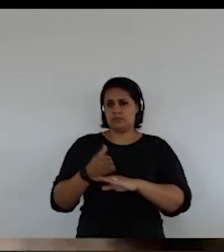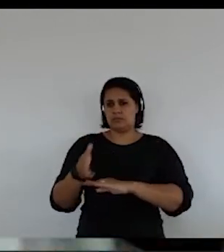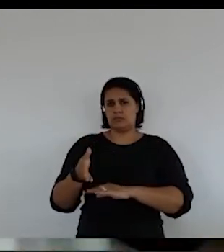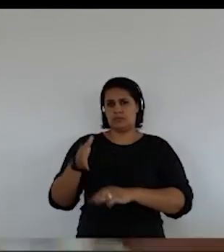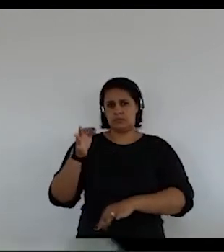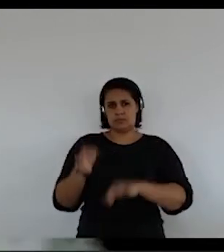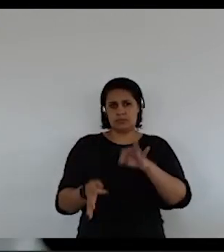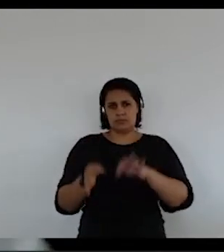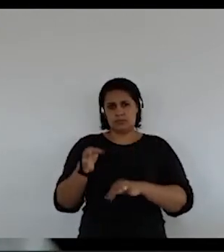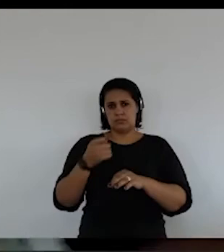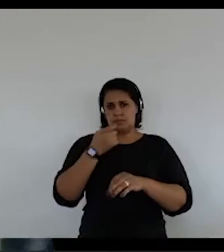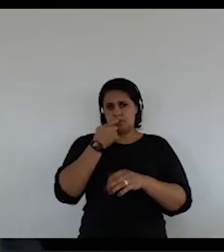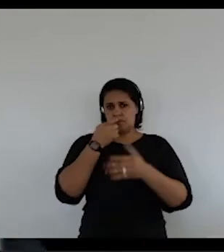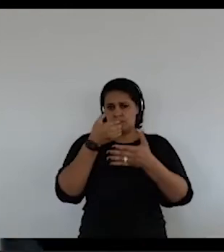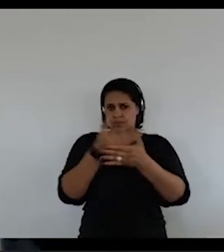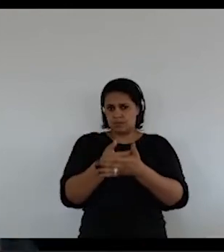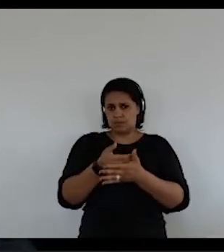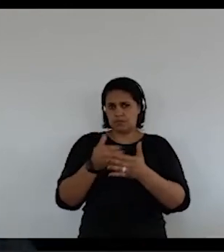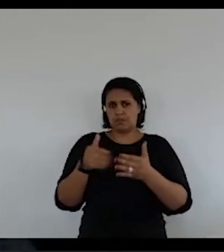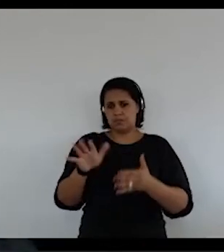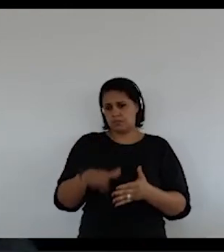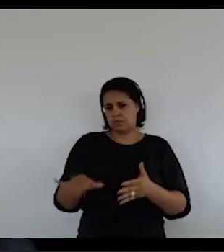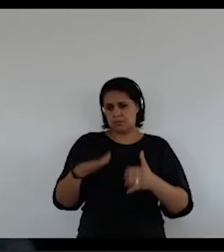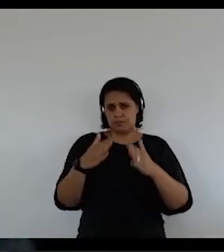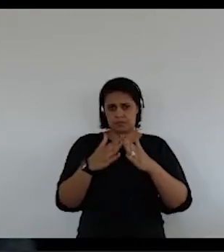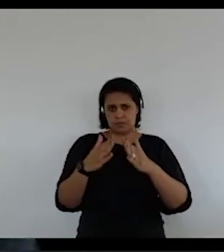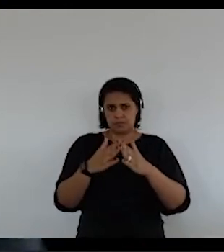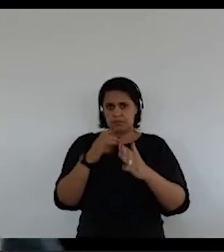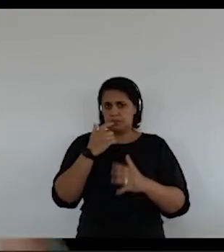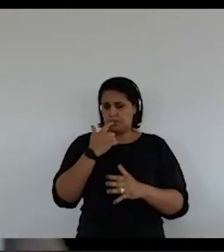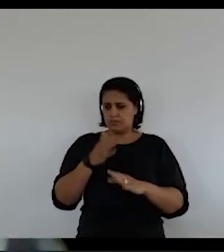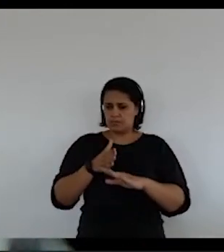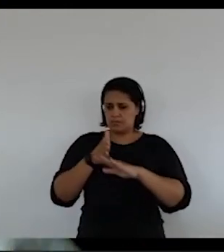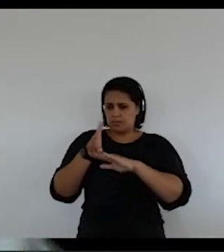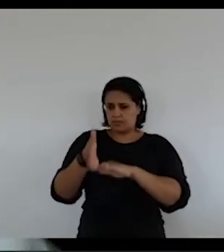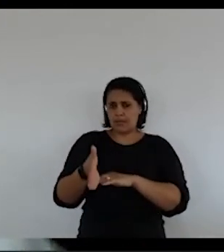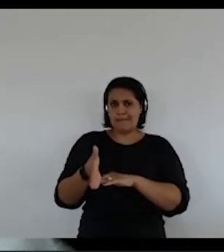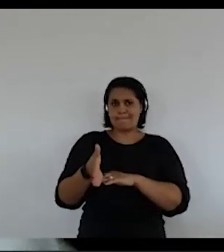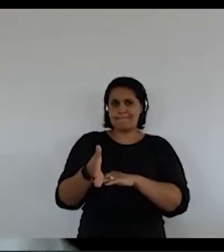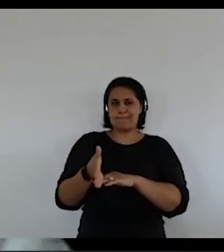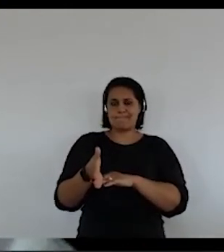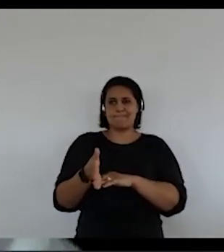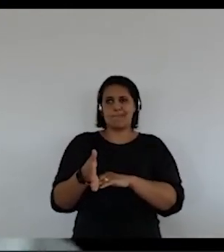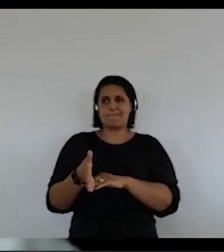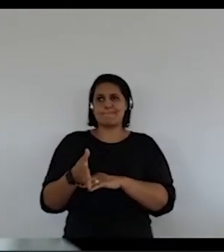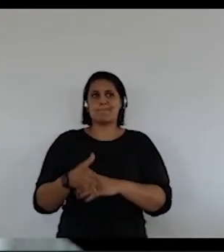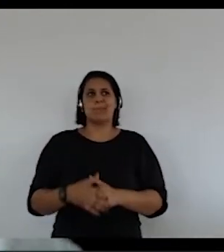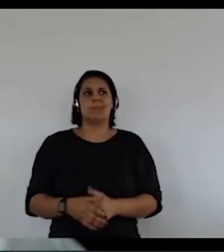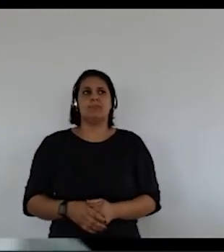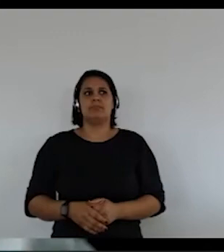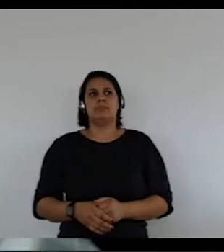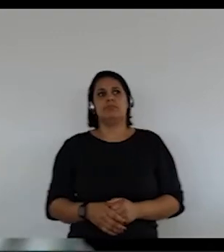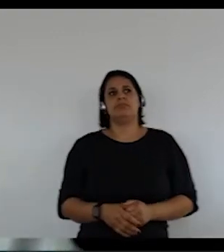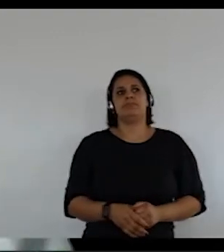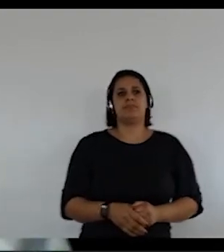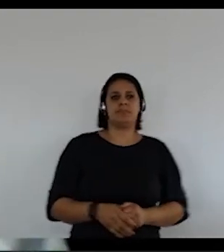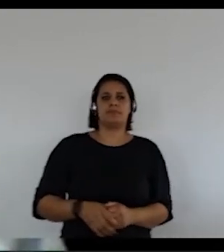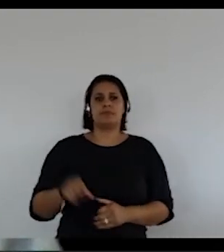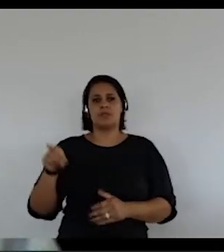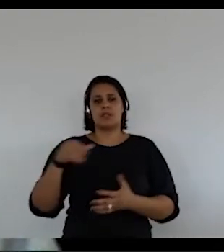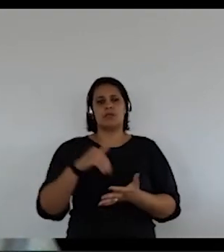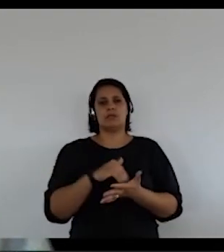Justiça mais perto do seu domicílio, e é lá que o